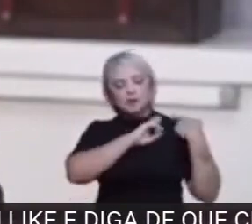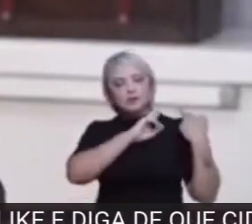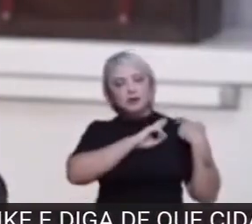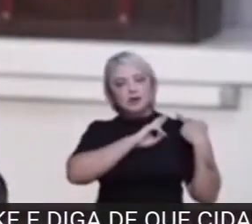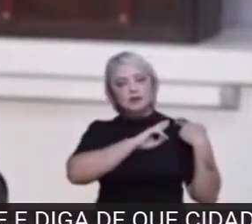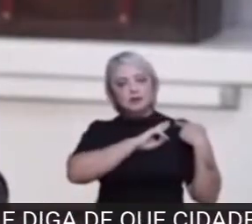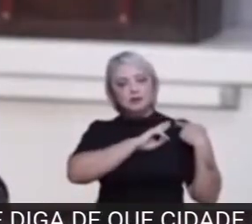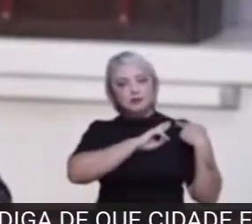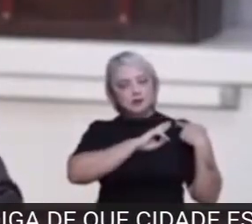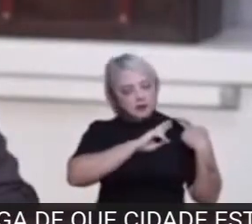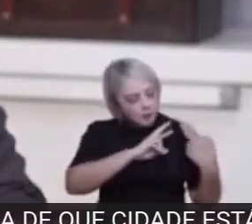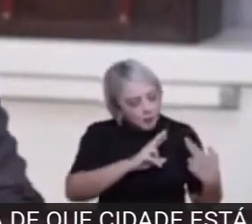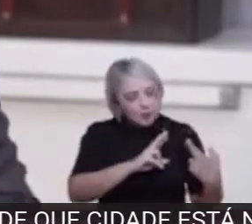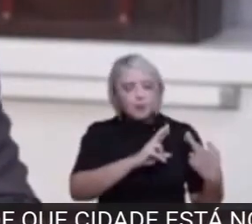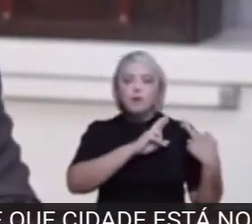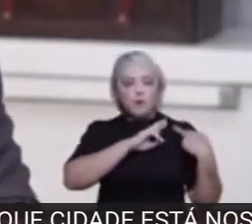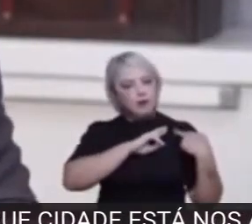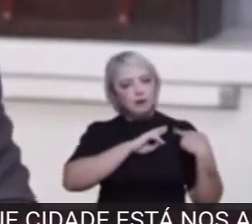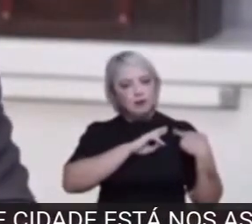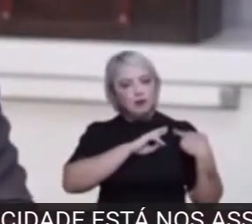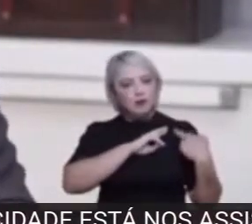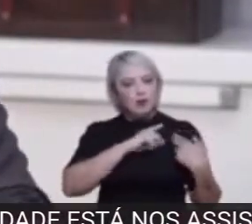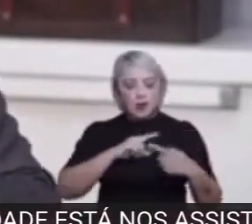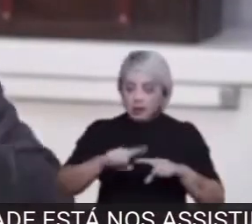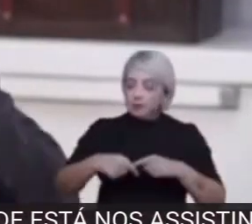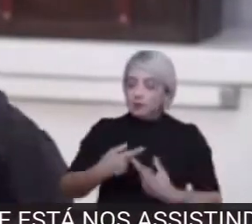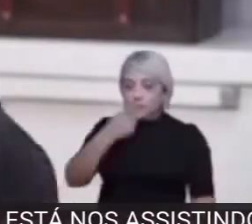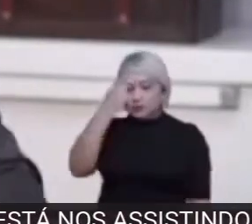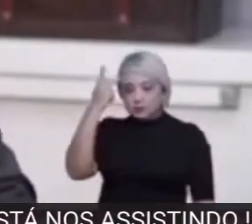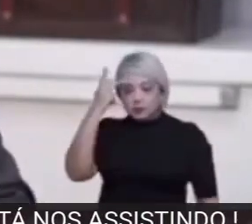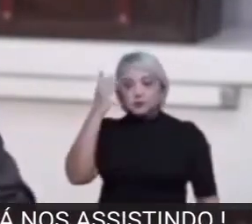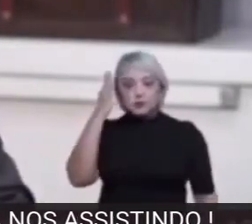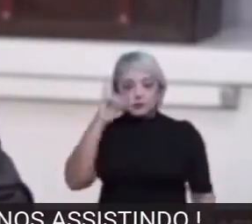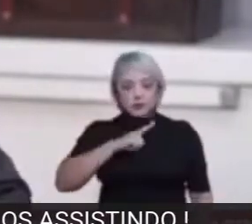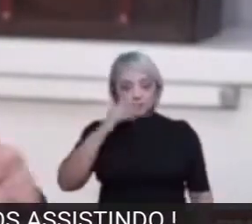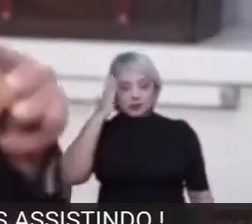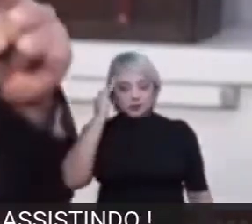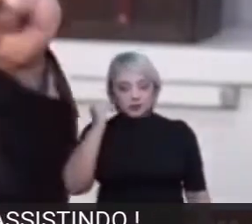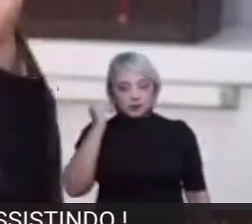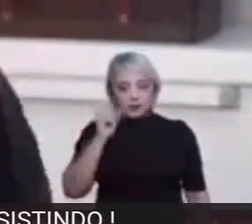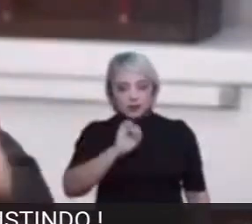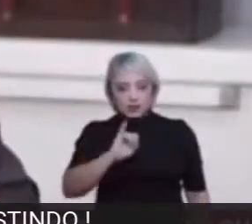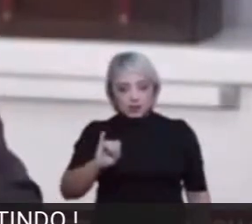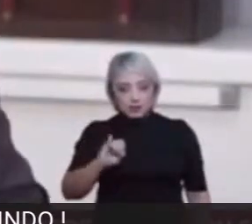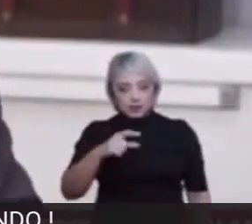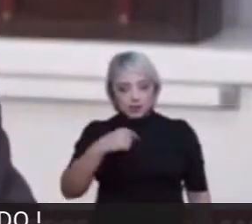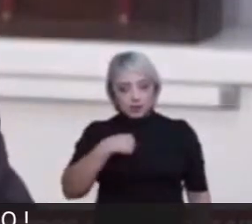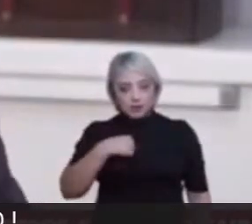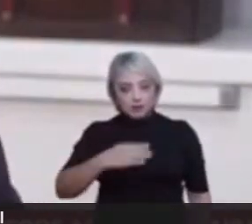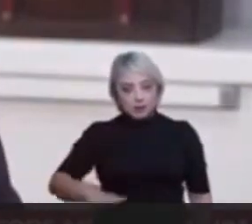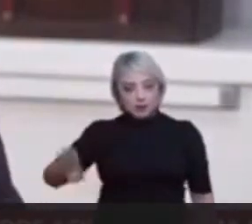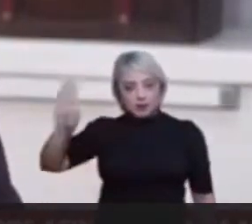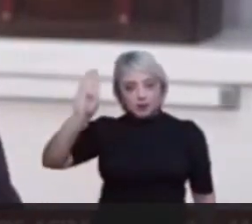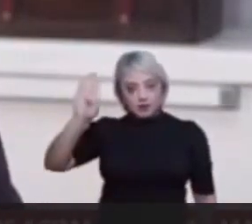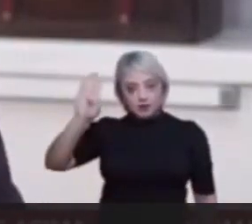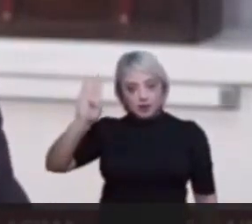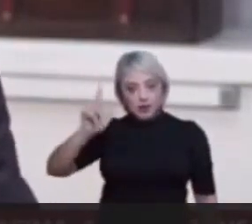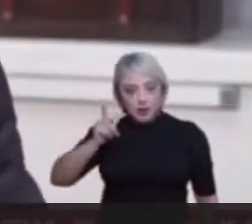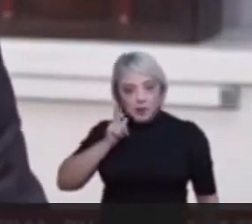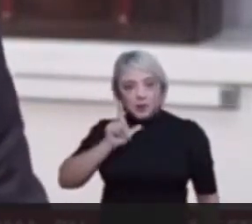Muita, sabe? E é por isso que as pessoas têm que saber. Se eu for candidato e for eleito presidente da